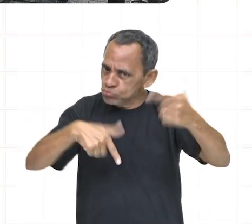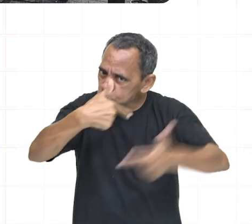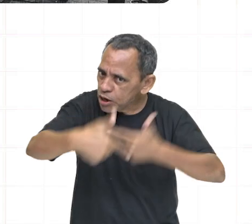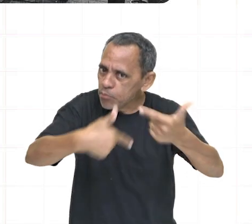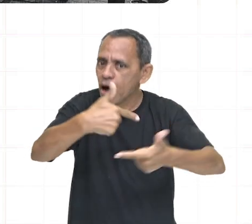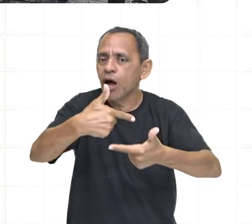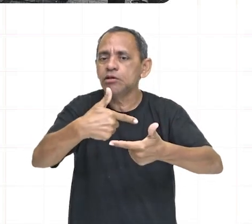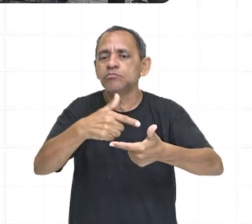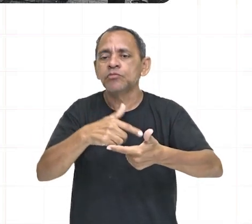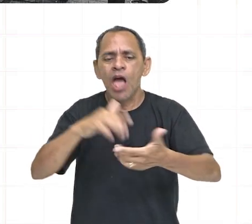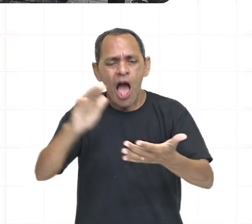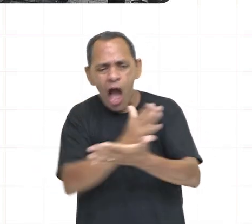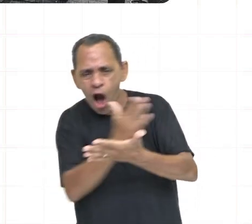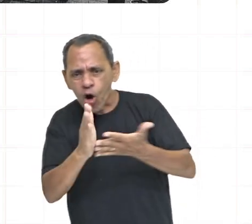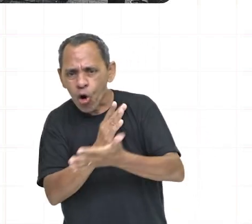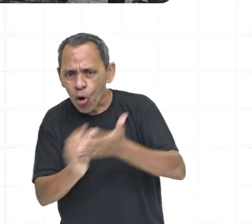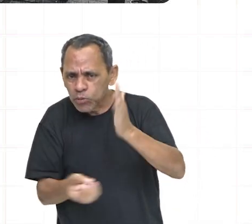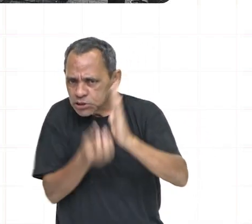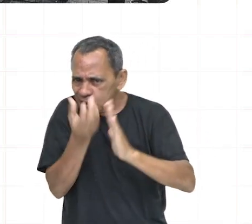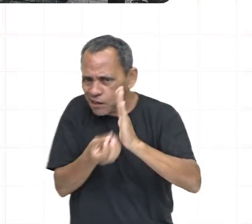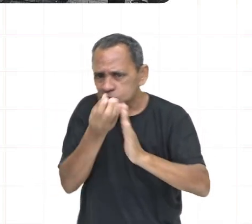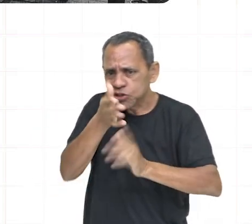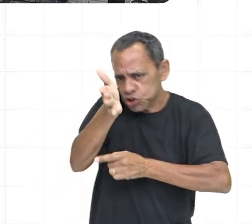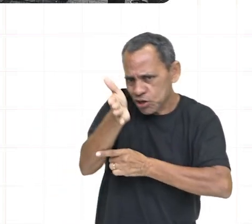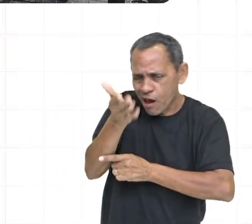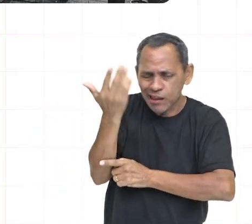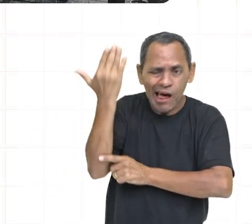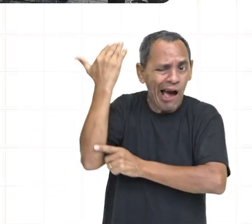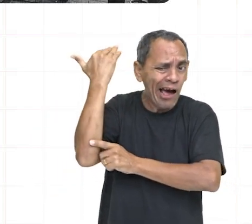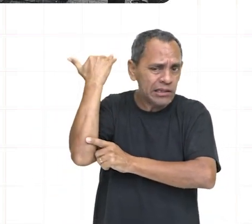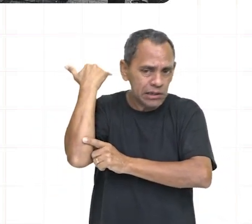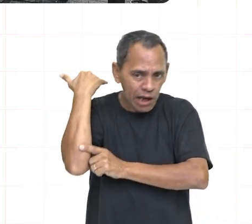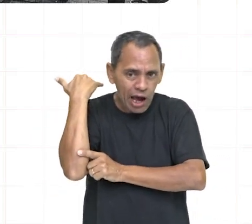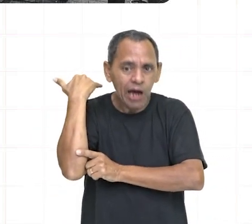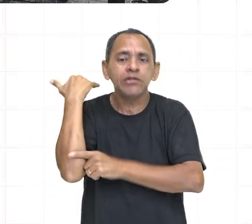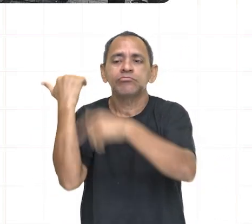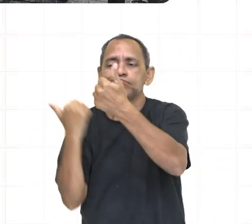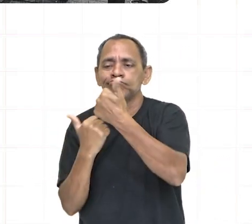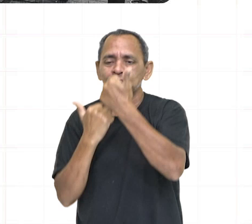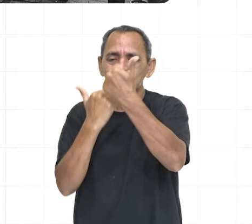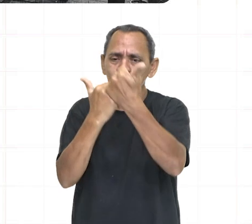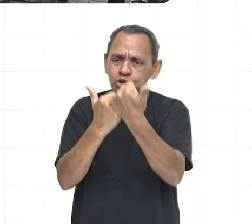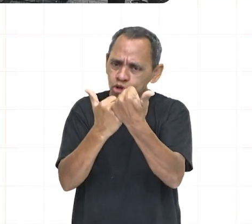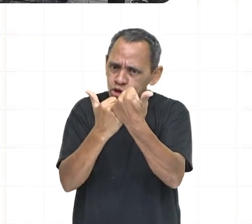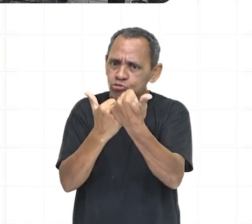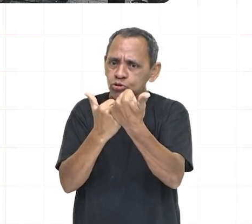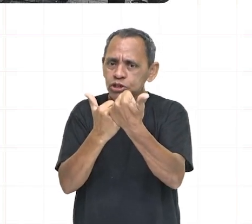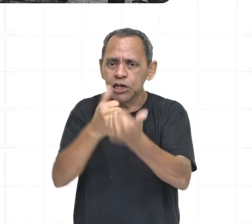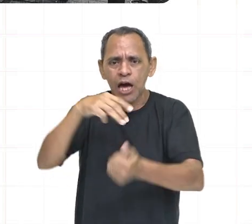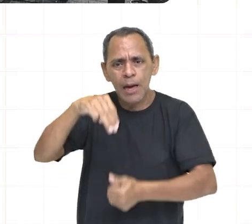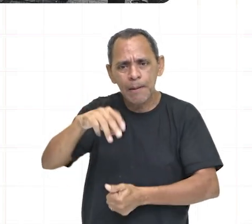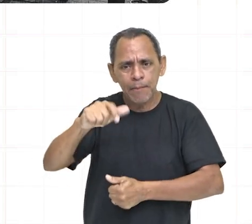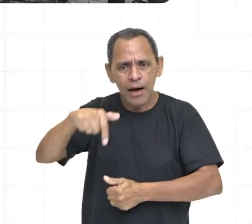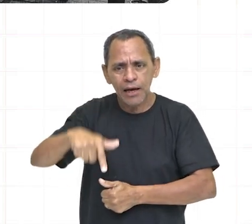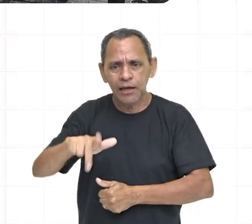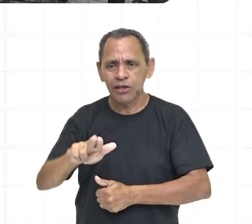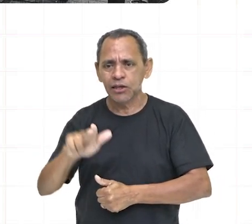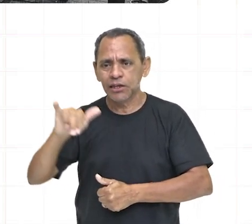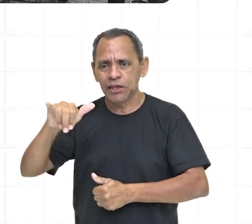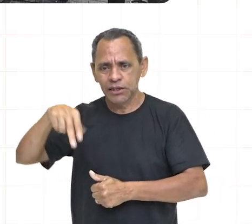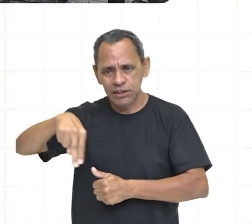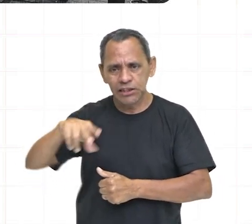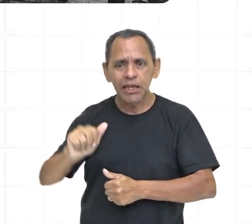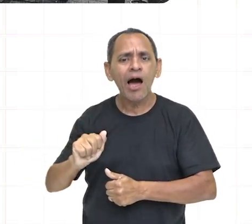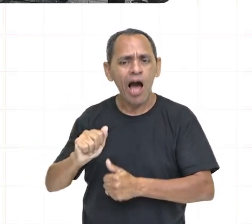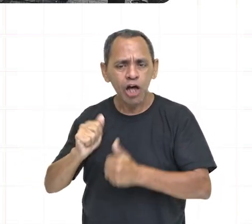das criações já lá naquele tempo substituíam, né, uma máquina ou outra substituía vários trabalhadores